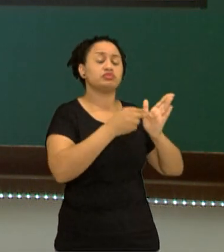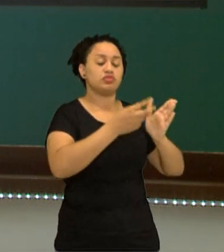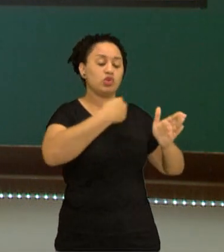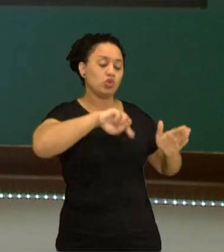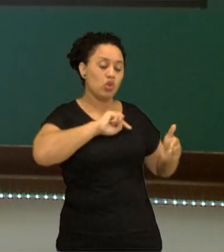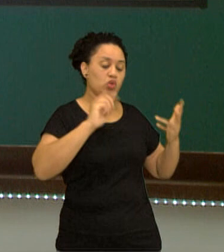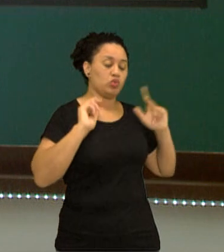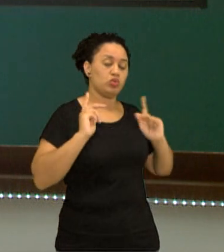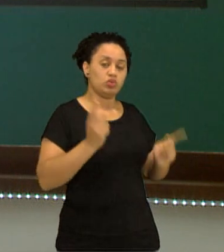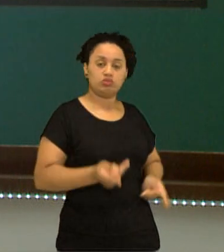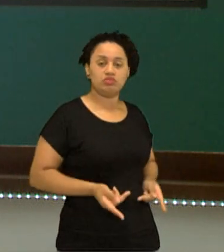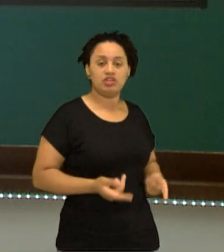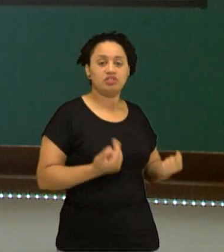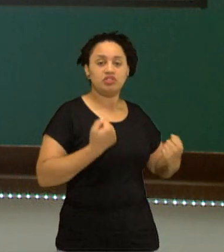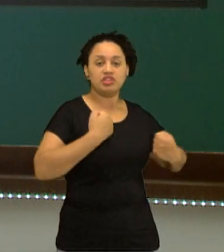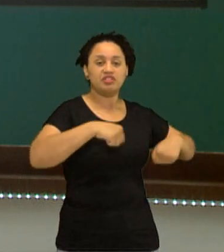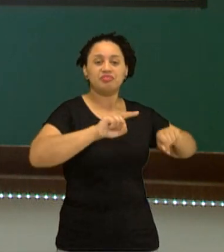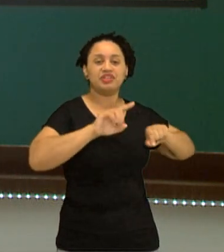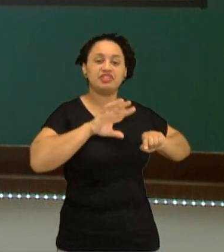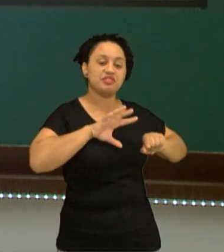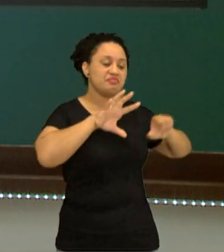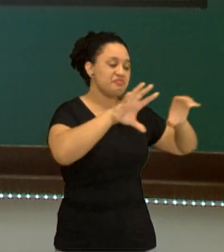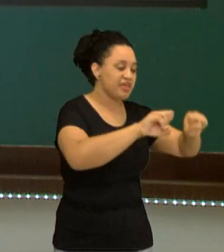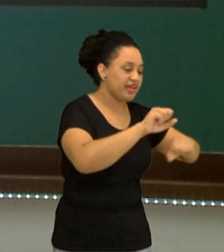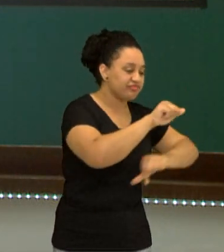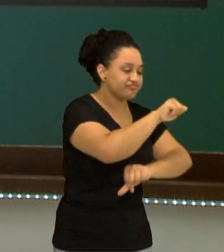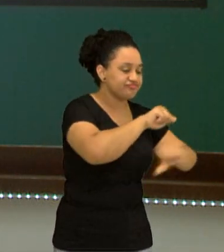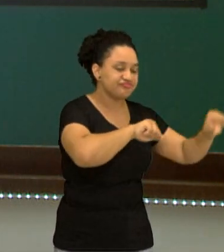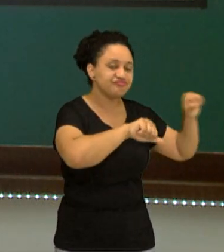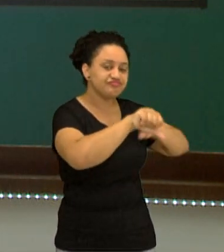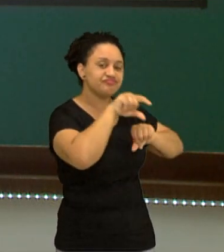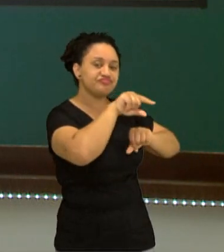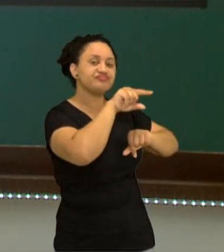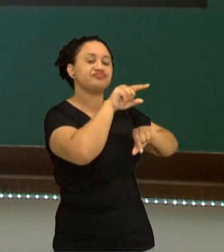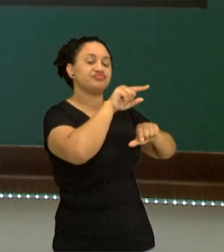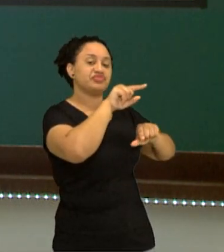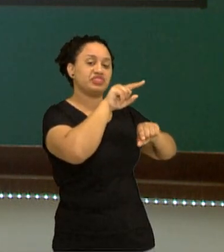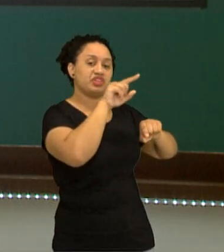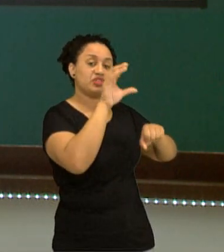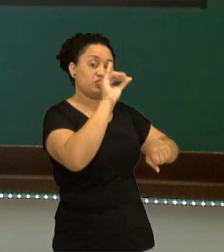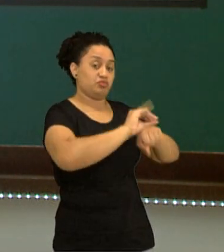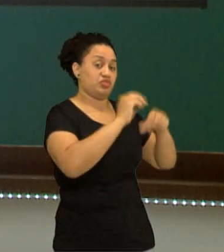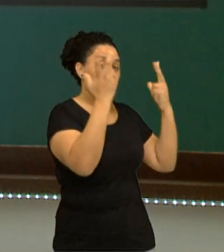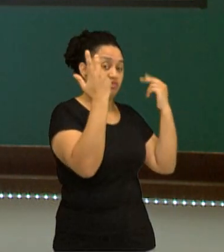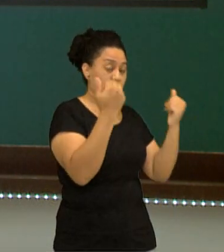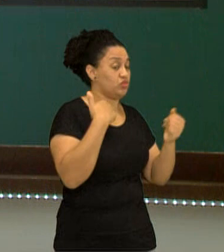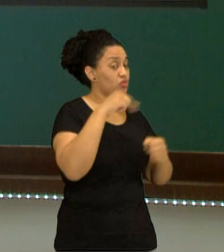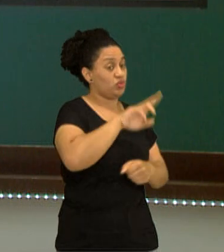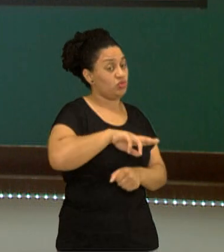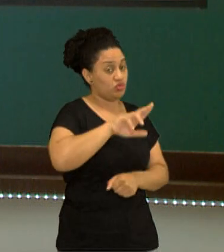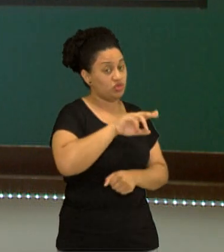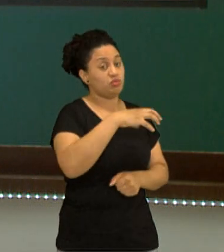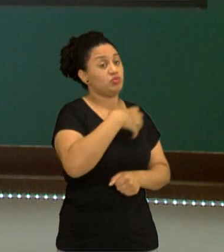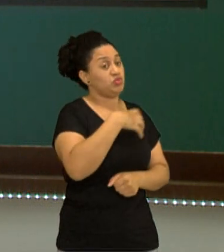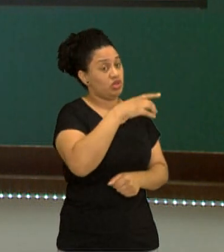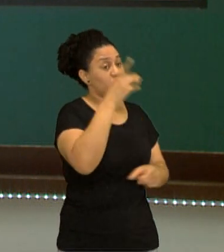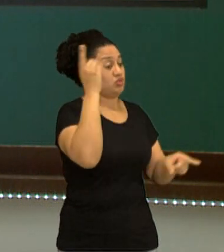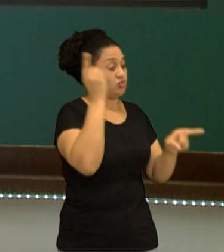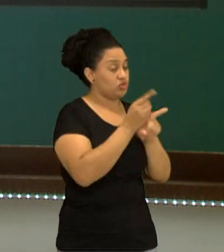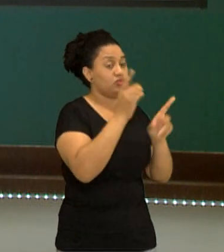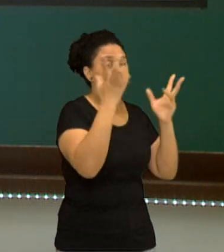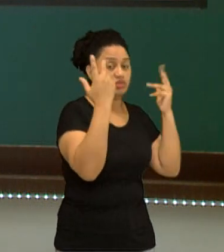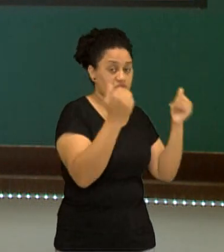seres humanos, não manipulamos, nós não transformamos esse objeto da natureza. Nós usamos do jeito que